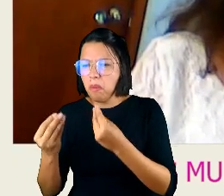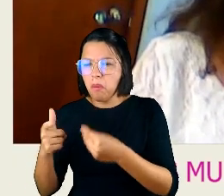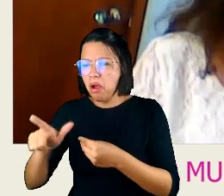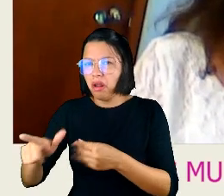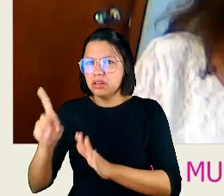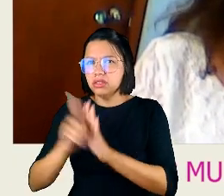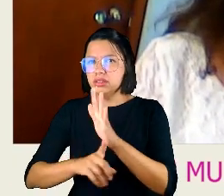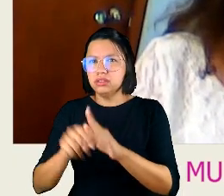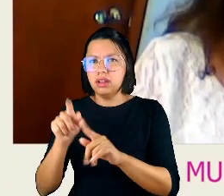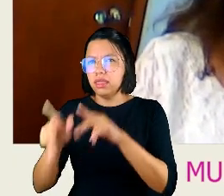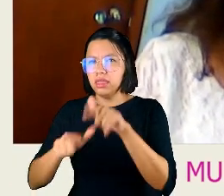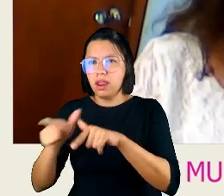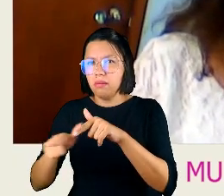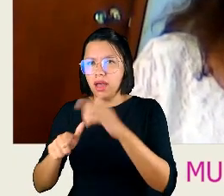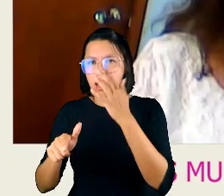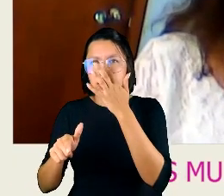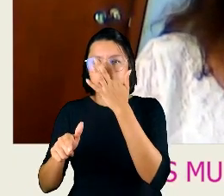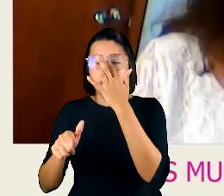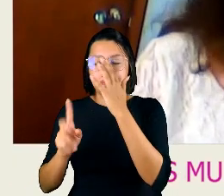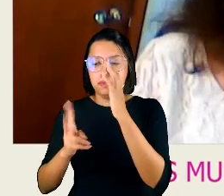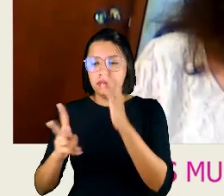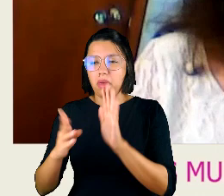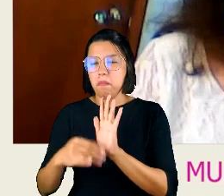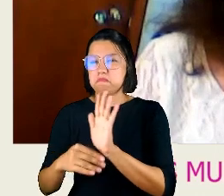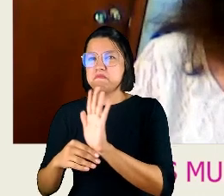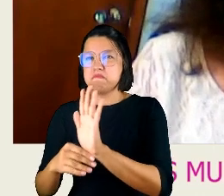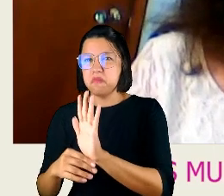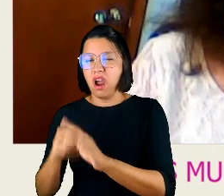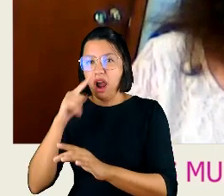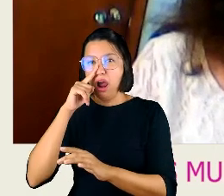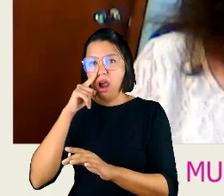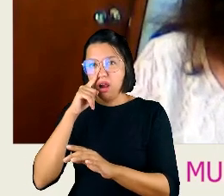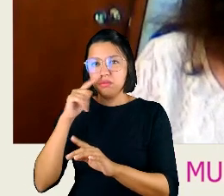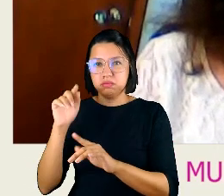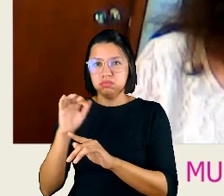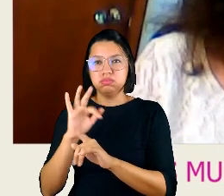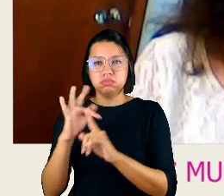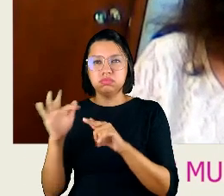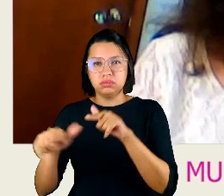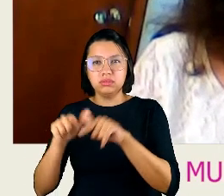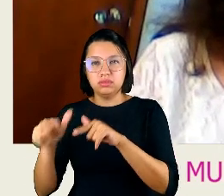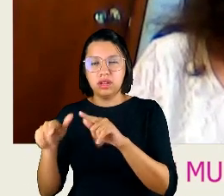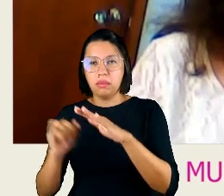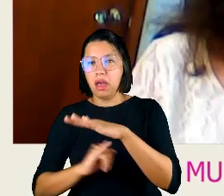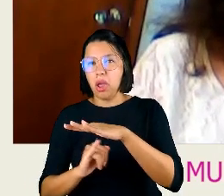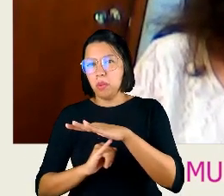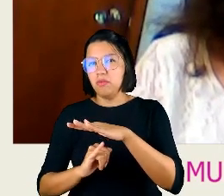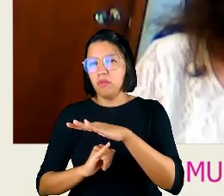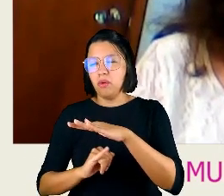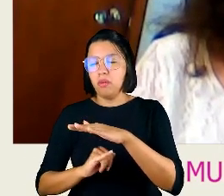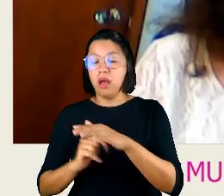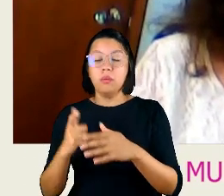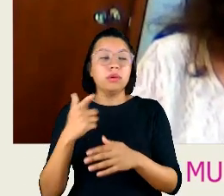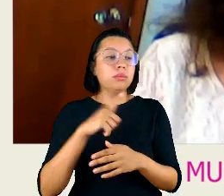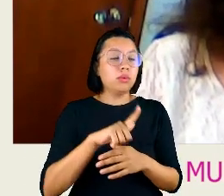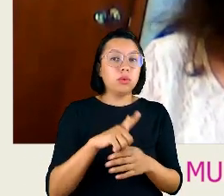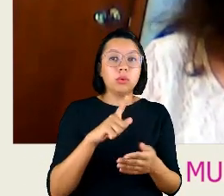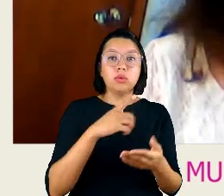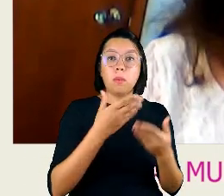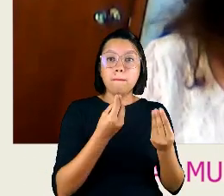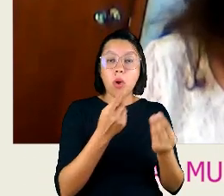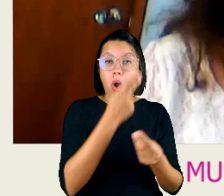vez mais empurradas para uma precarização, uma informalidade do trabalho, e por outro, a gente tem muita gente se beneficiando,